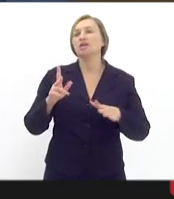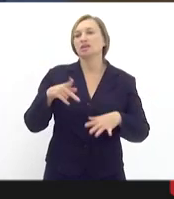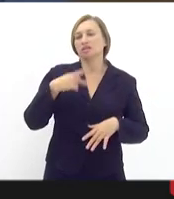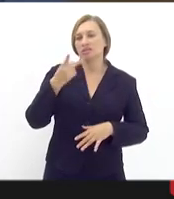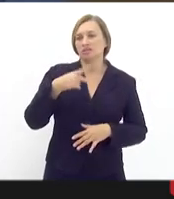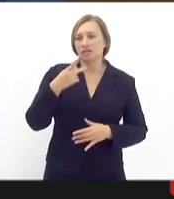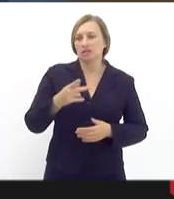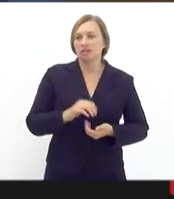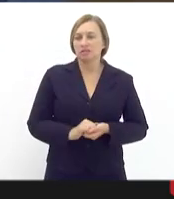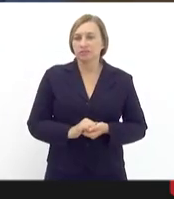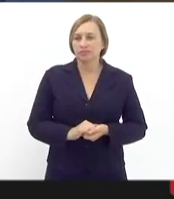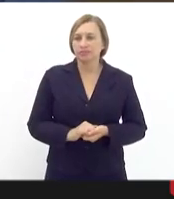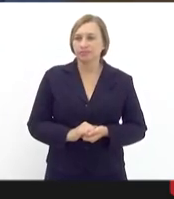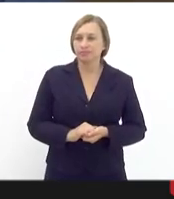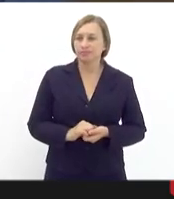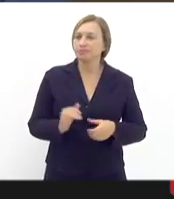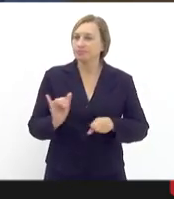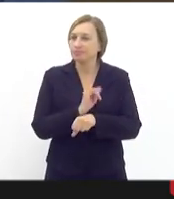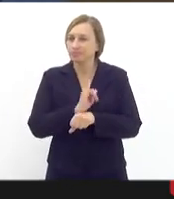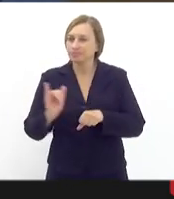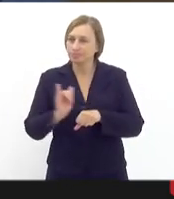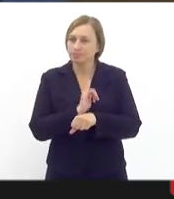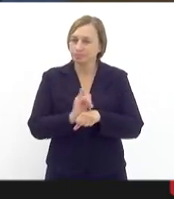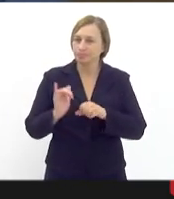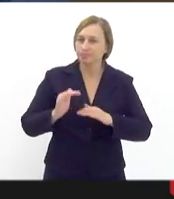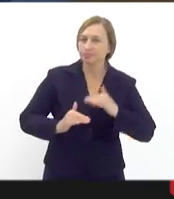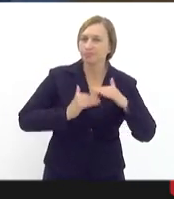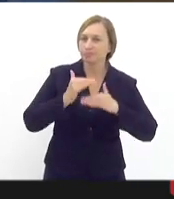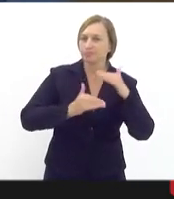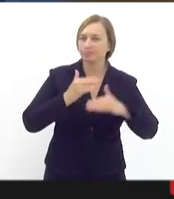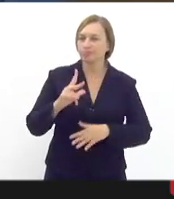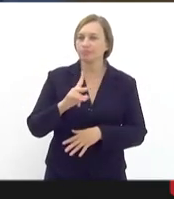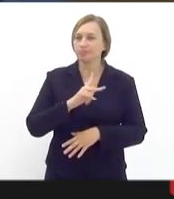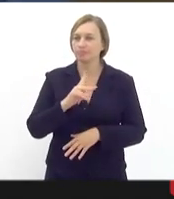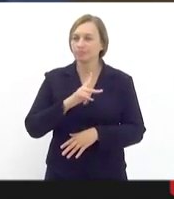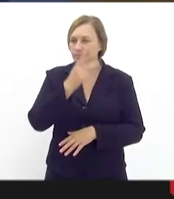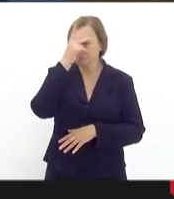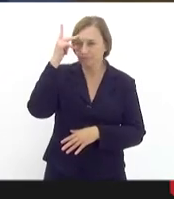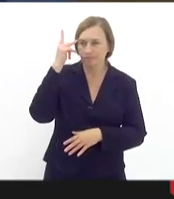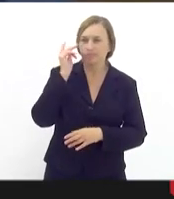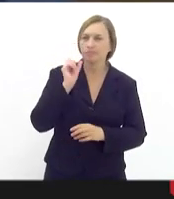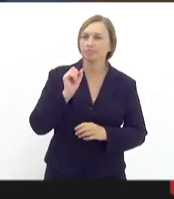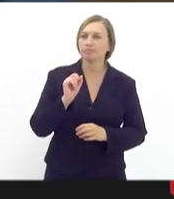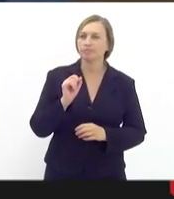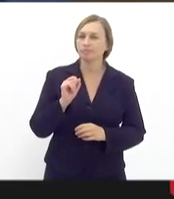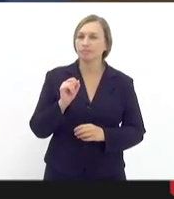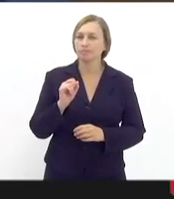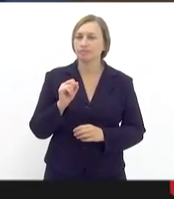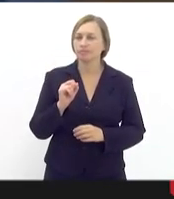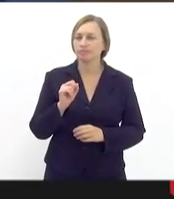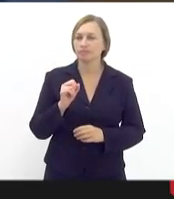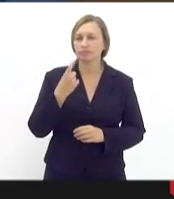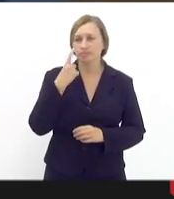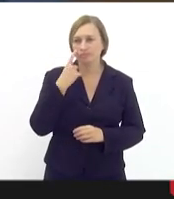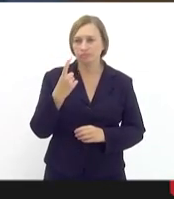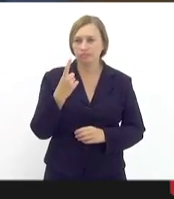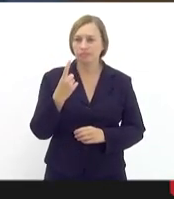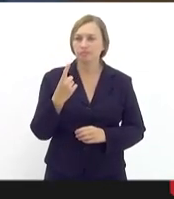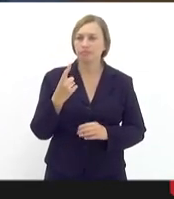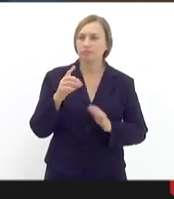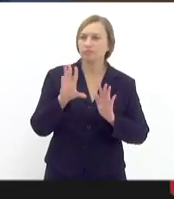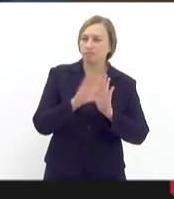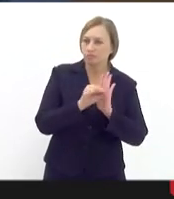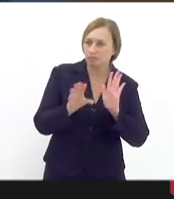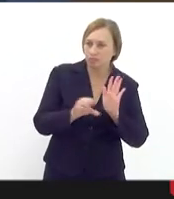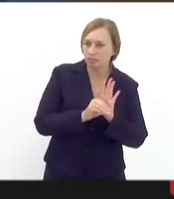expressão. Cria um mecanismo de devido processo para que o próprio usuário ele conteste uma eventual moderação de conteúdo